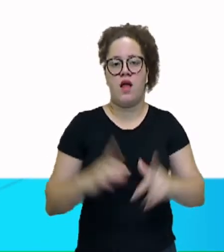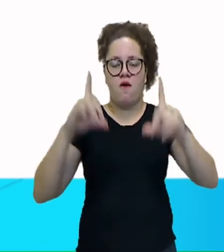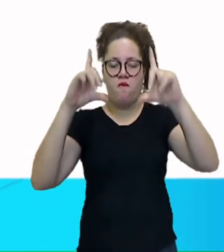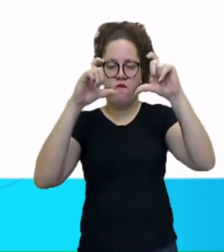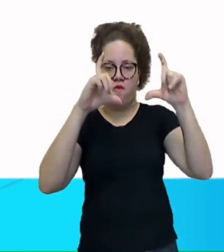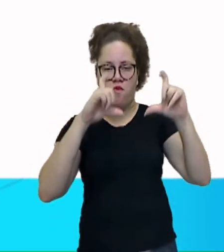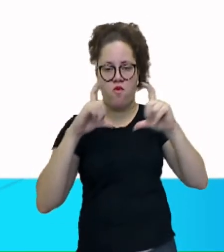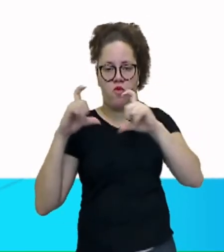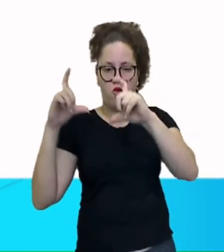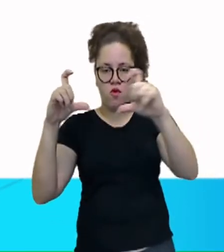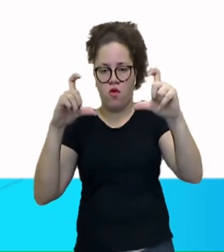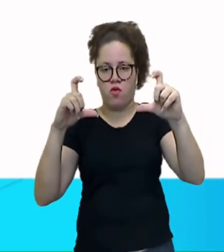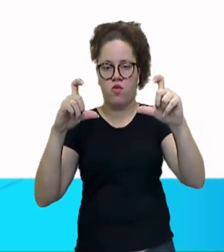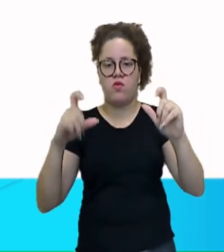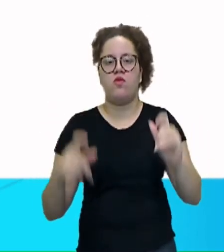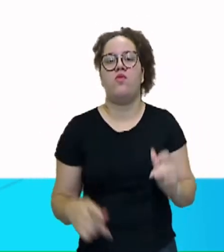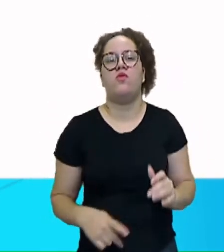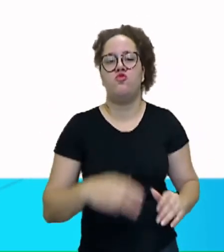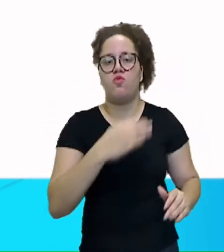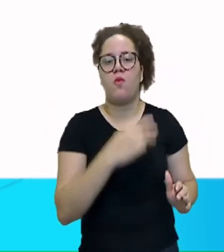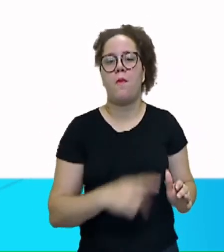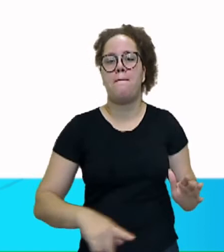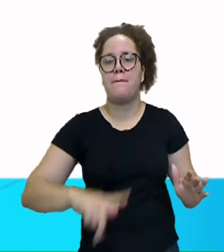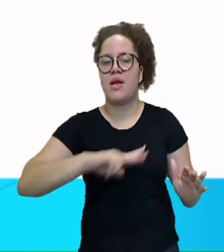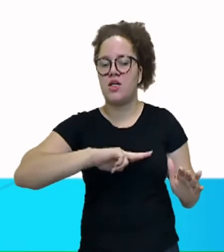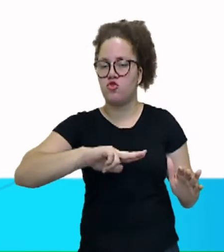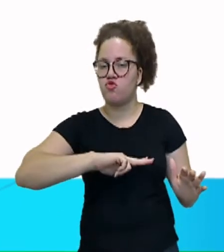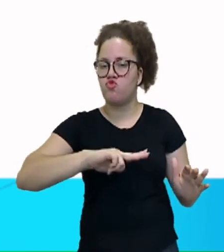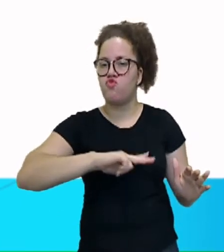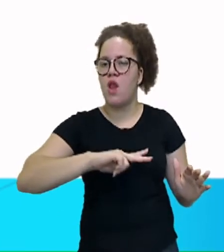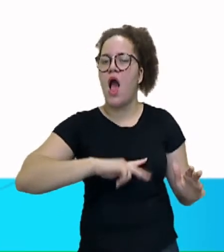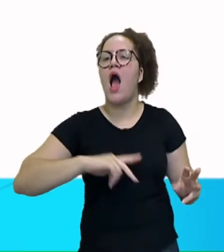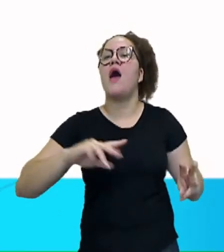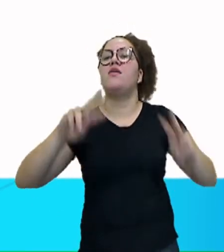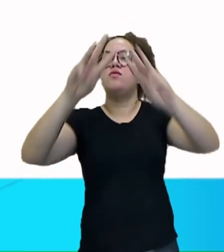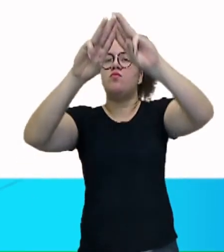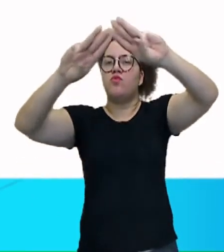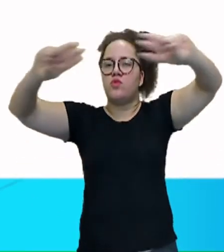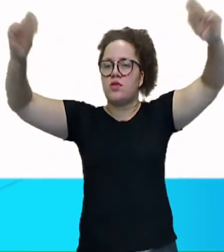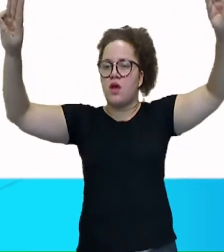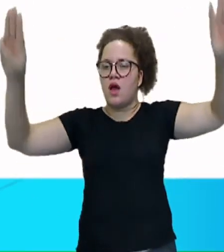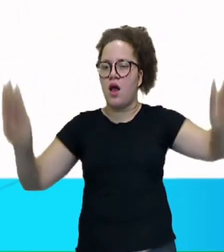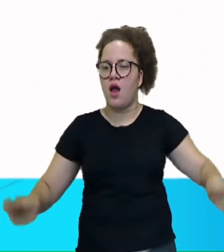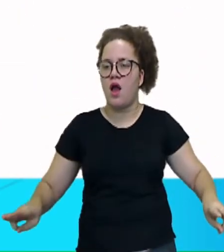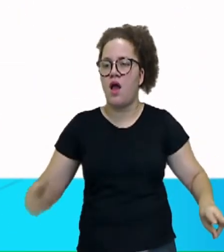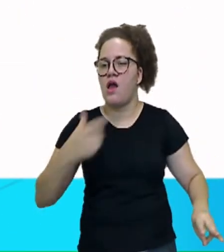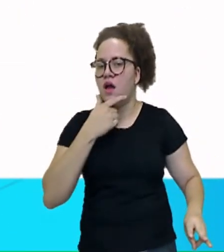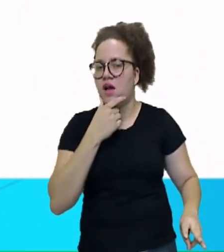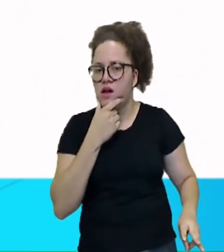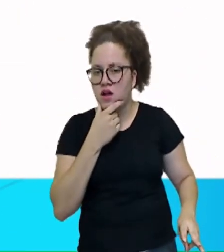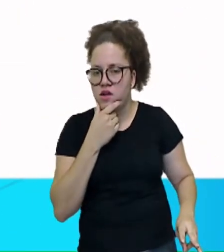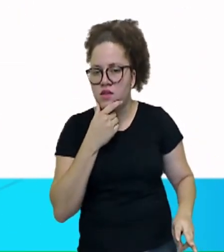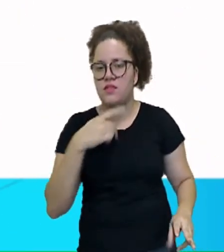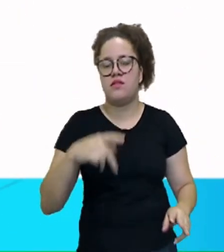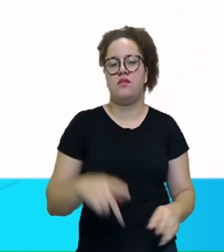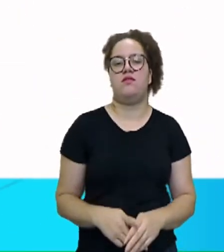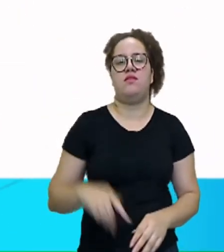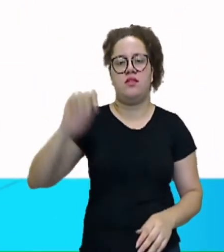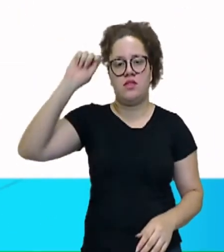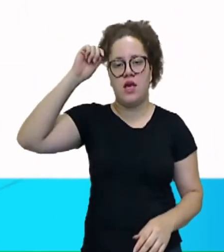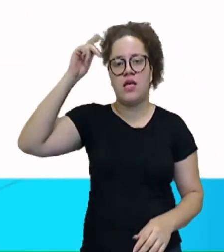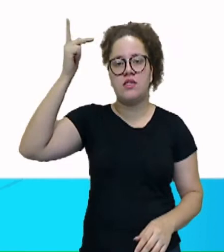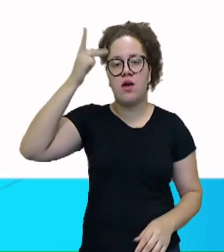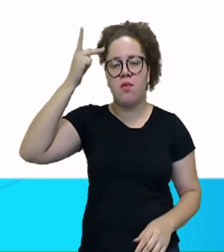fazem parte de acervos particulares e também de museus de Londres, Los Angeles, São Paulo e